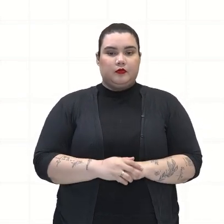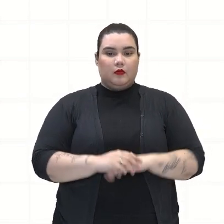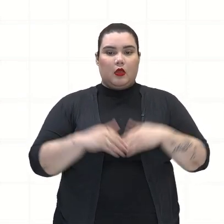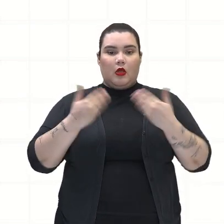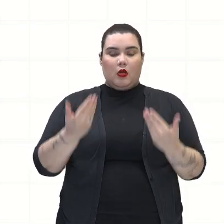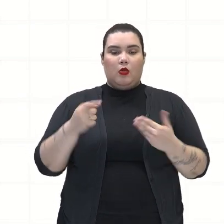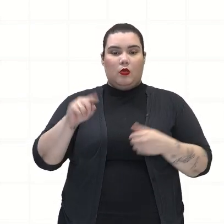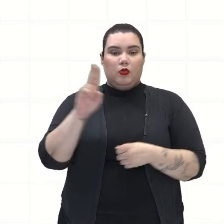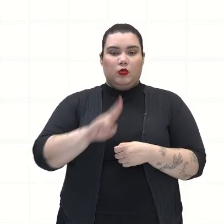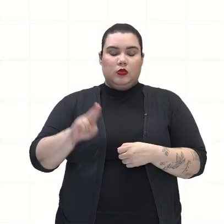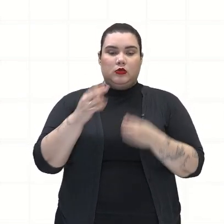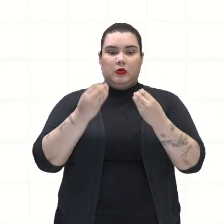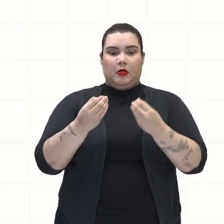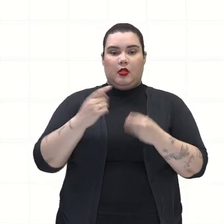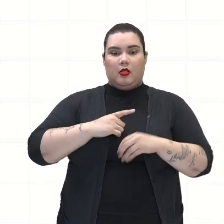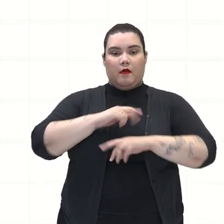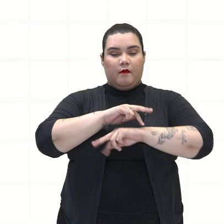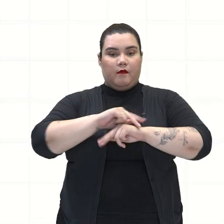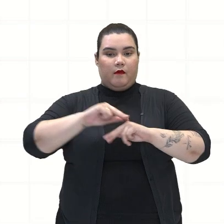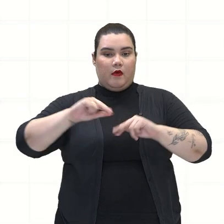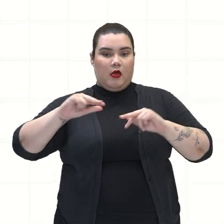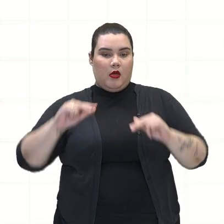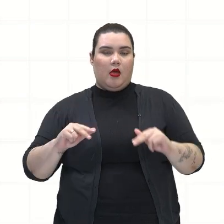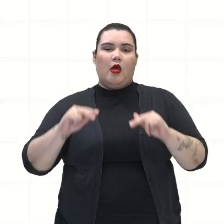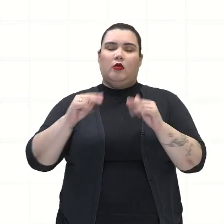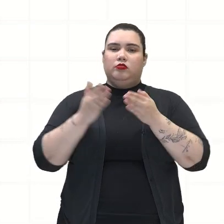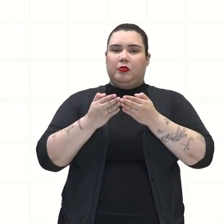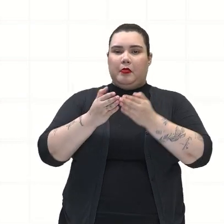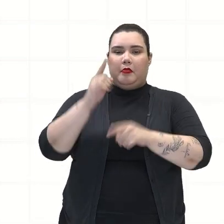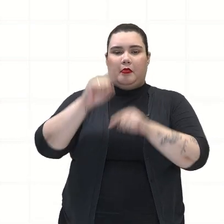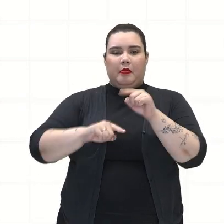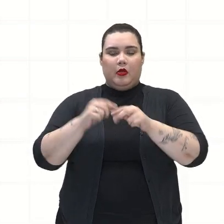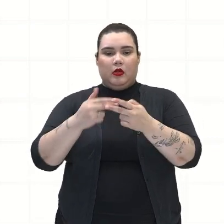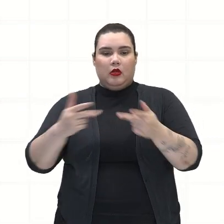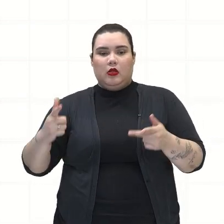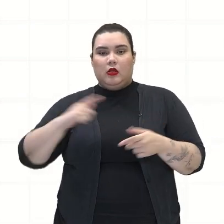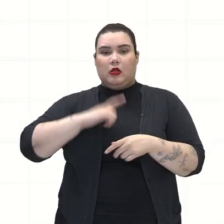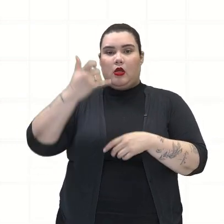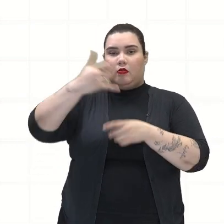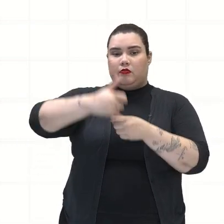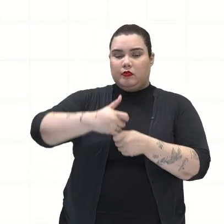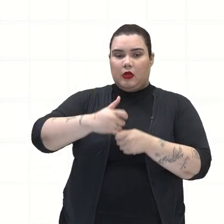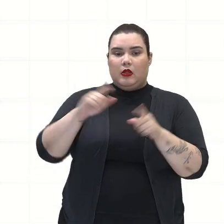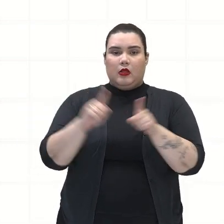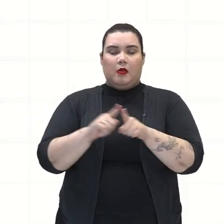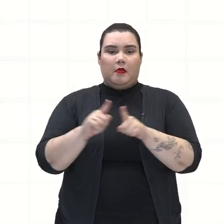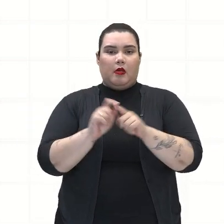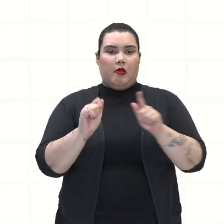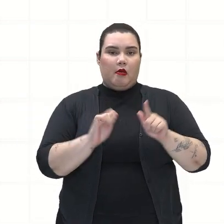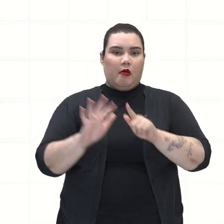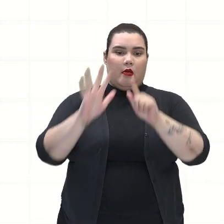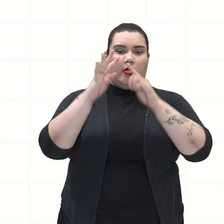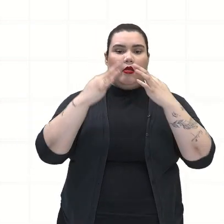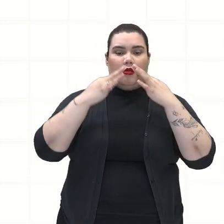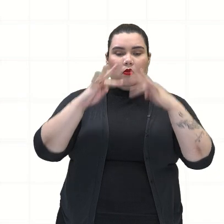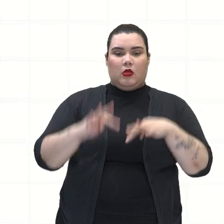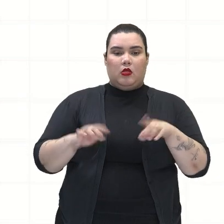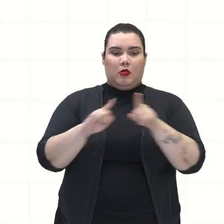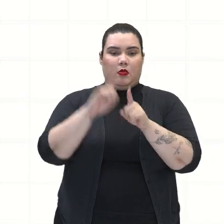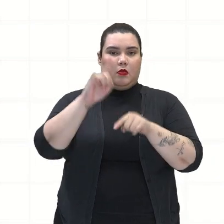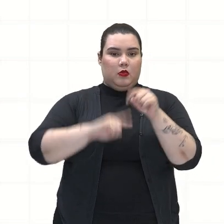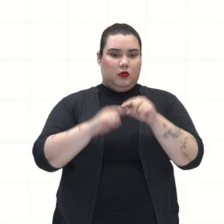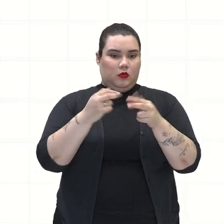para transportar uma variedade de cargas, incluindo petróleo, gás natural, produtos